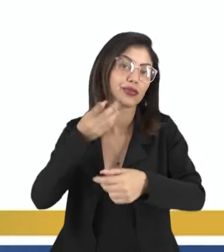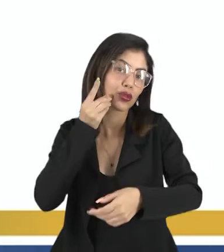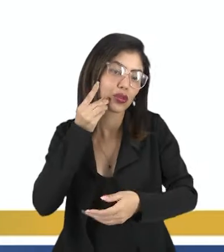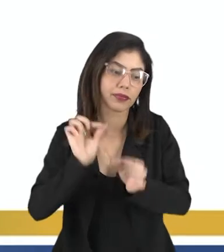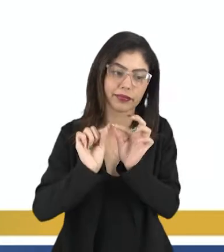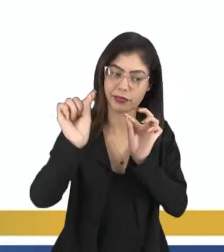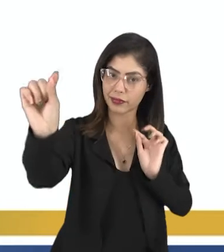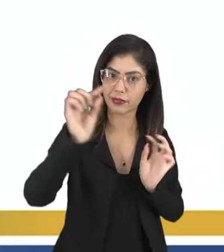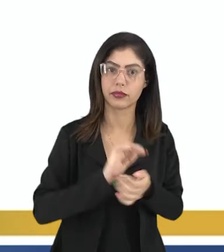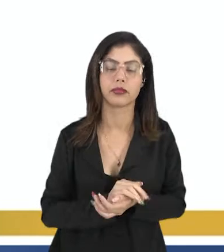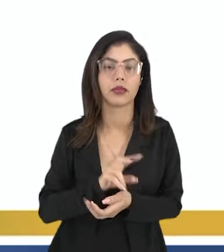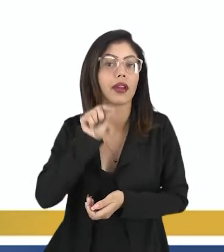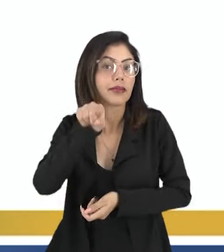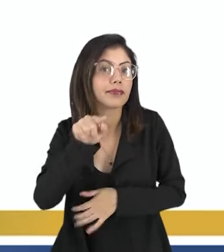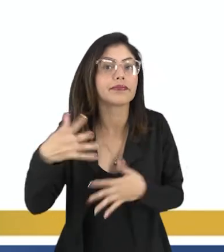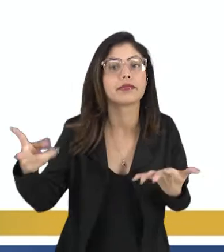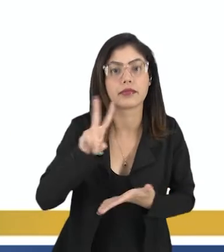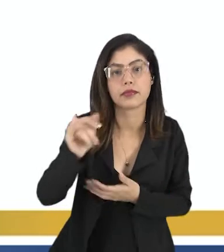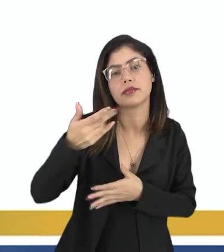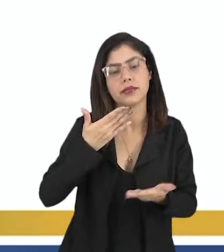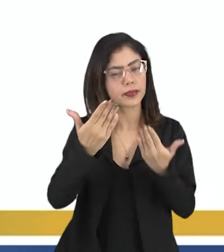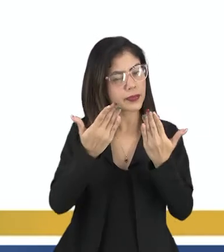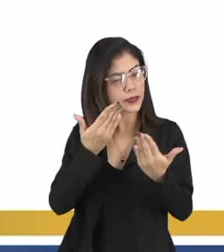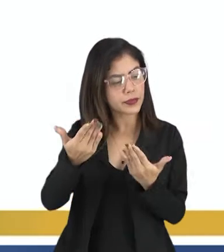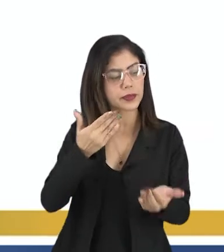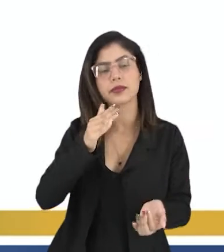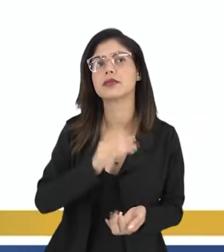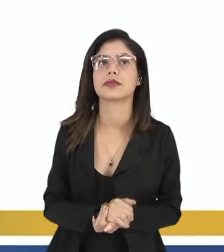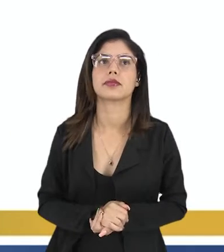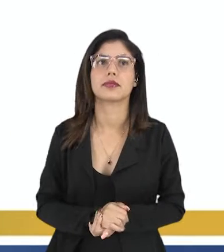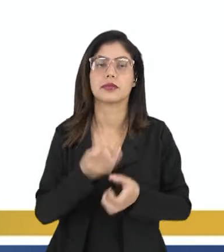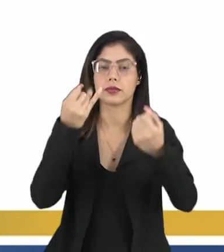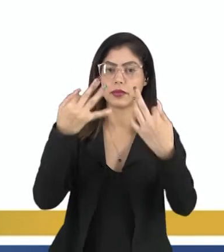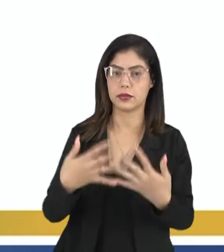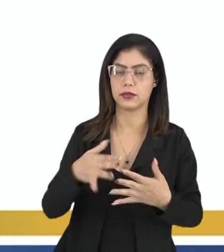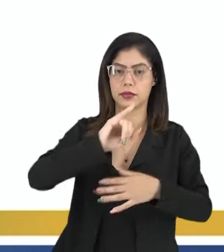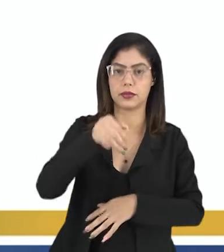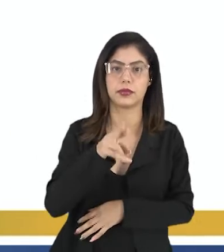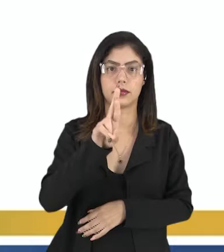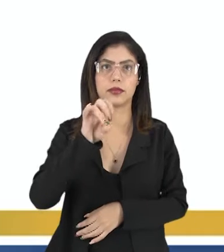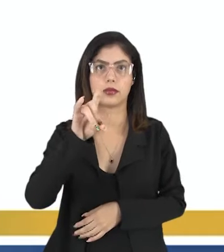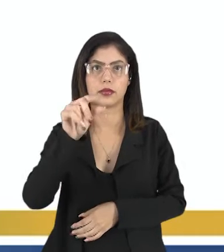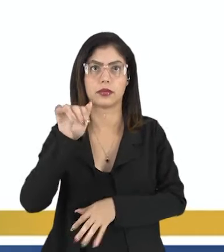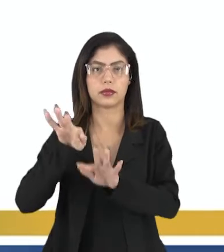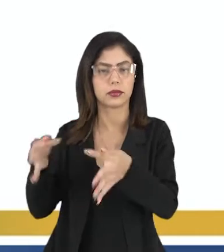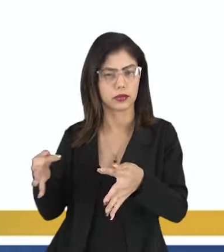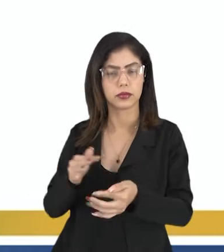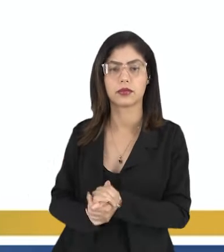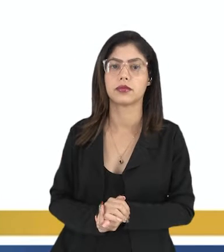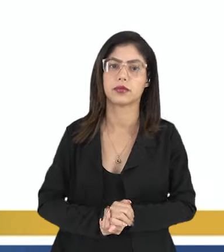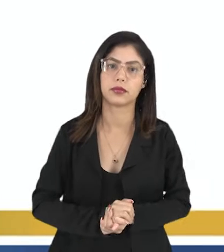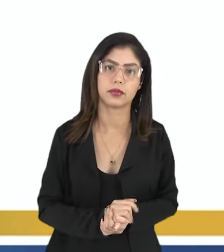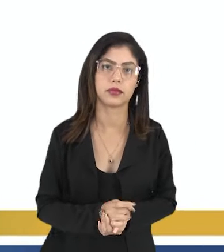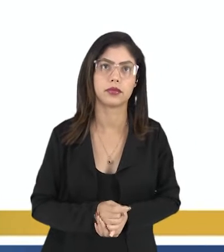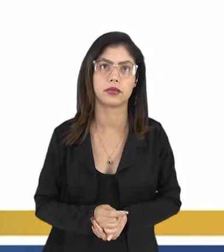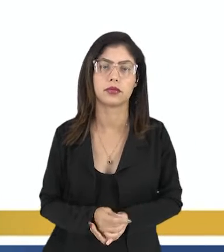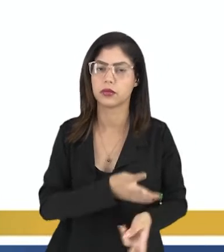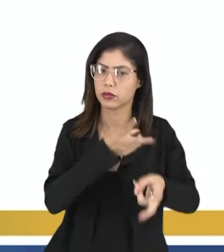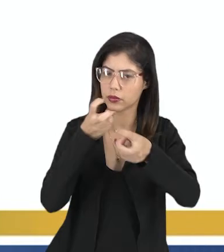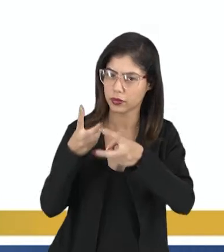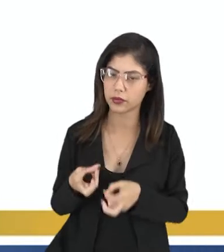longo. E aí vocês sempre façam um comparativo da definição de juros simples e juros compostos para que